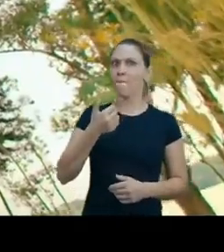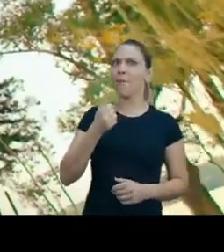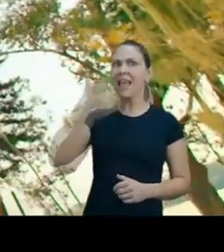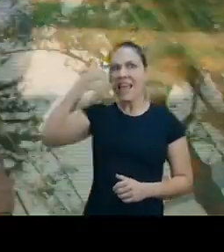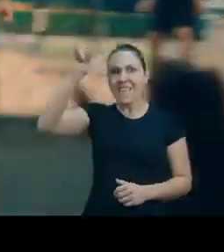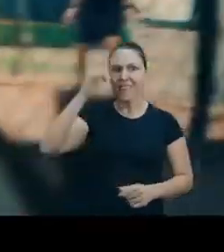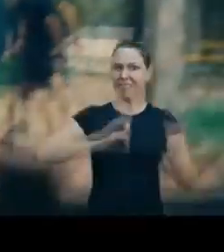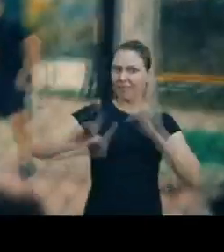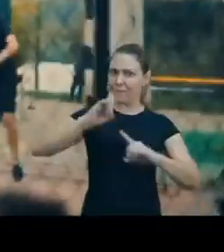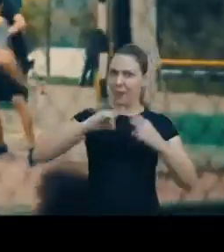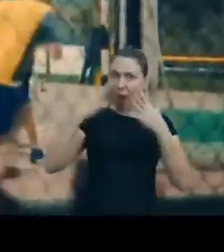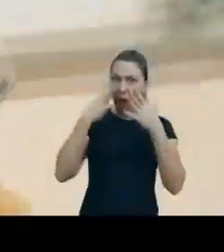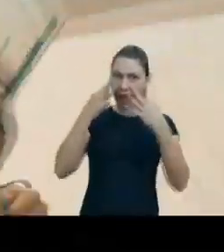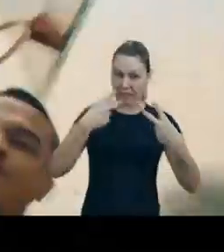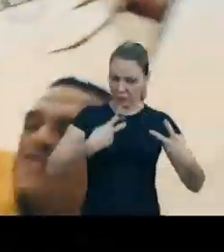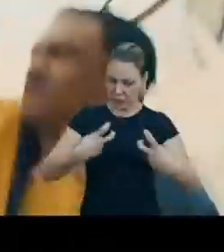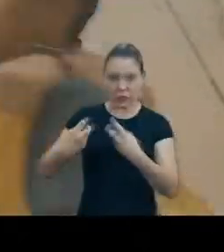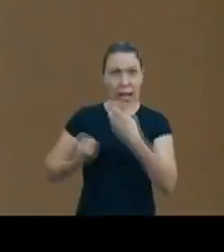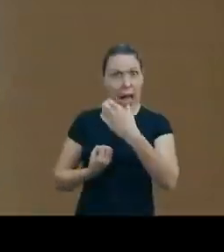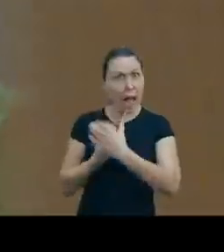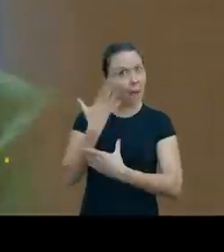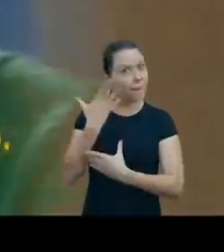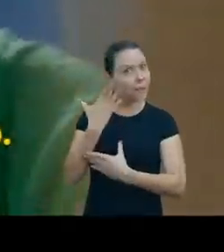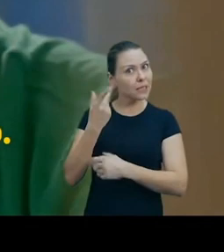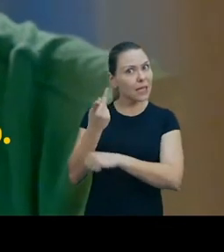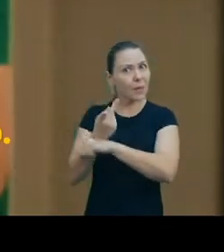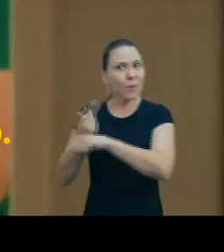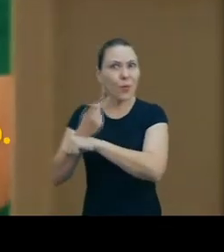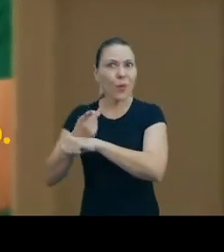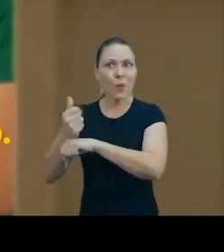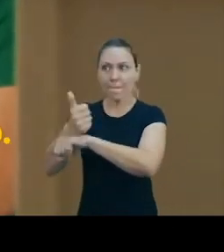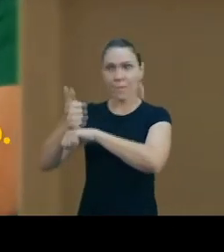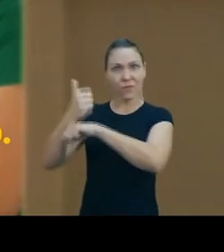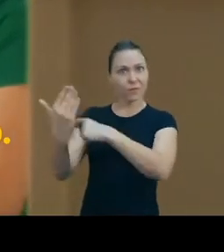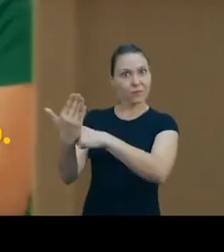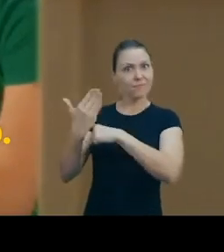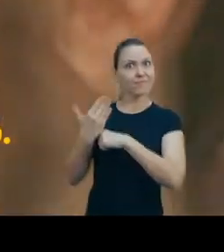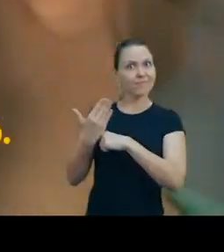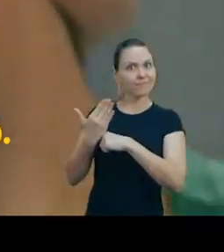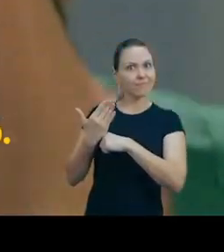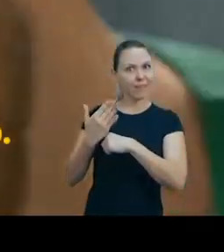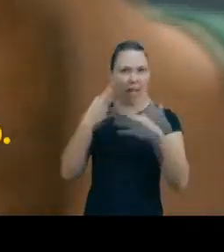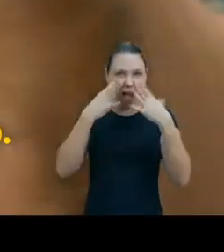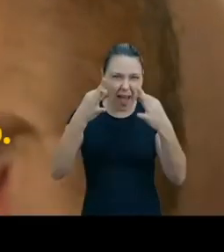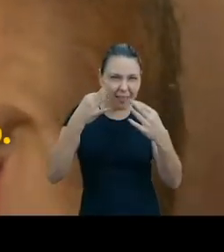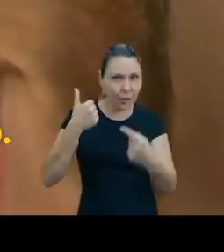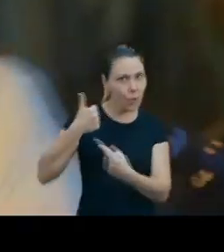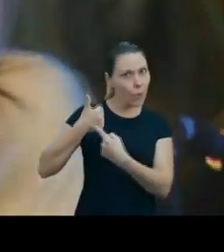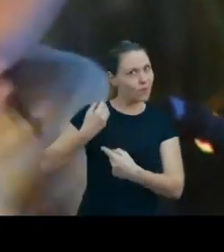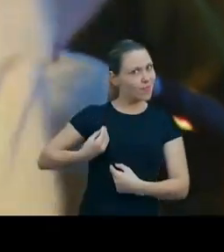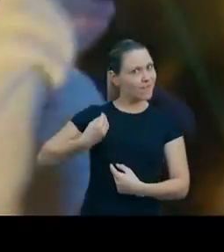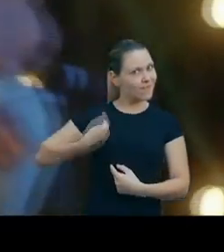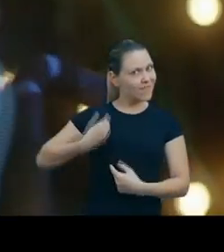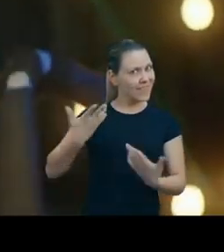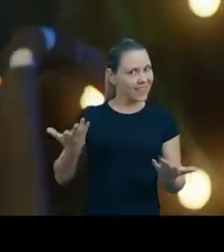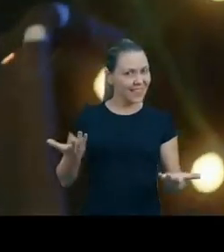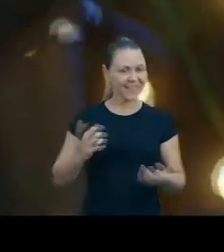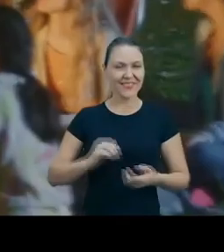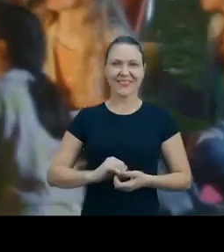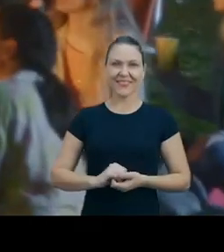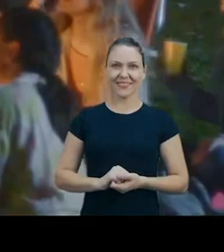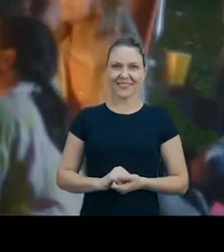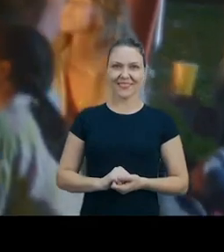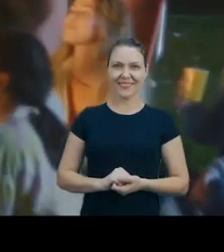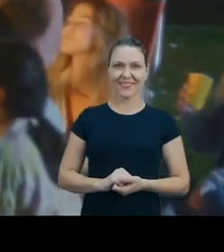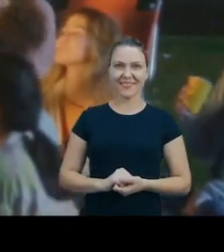começa a ser divulgada nesta quarta-feira preste atenção aos sintomas se eles aparecerem procure ajuda 7,6 por cento